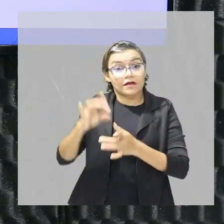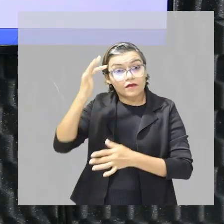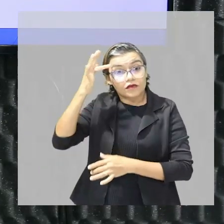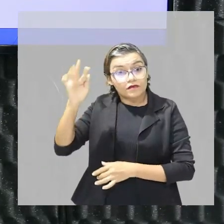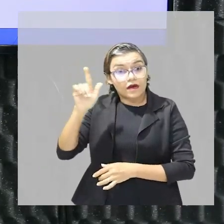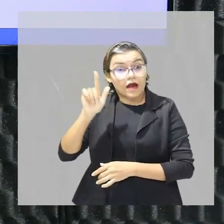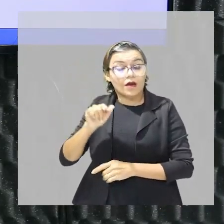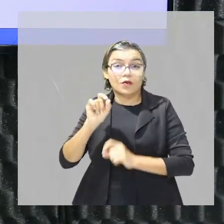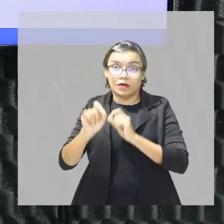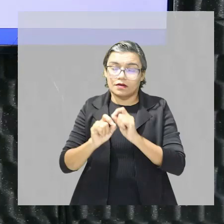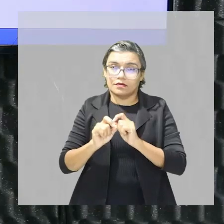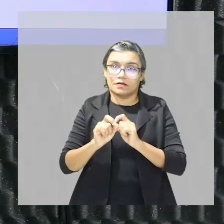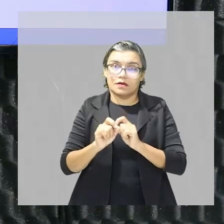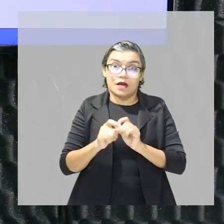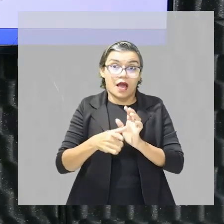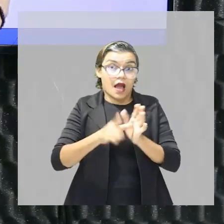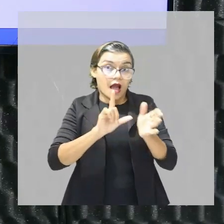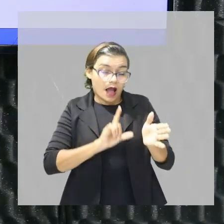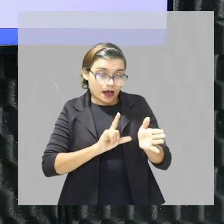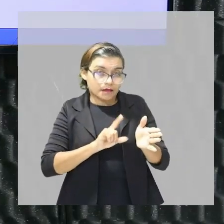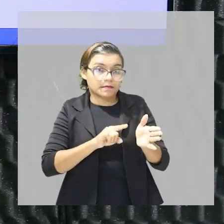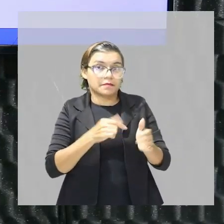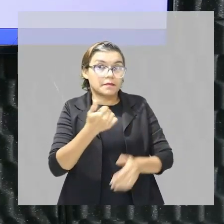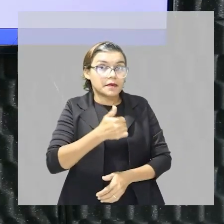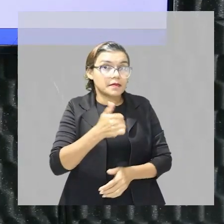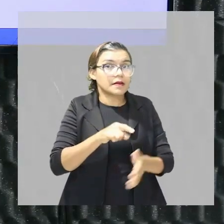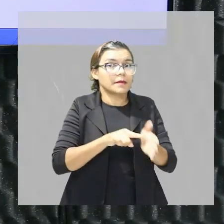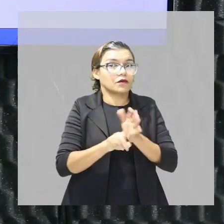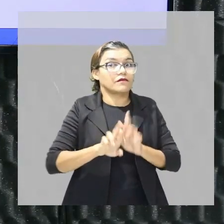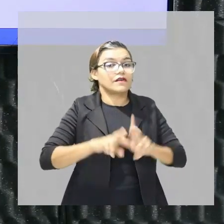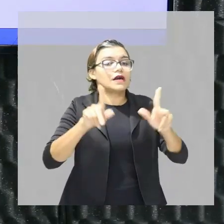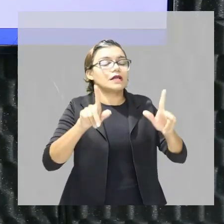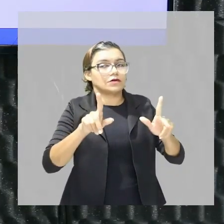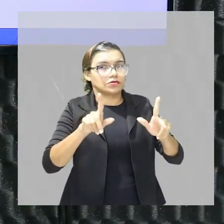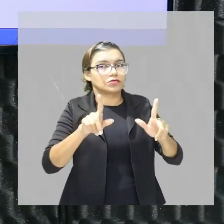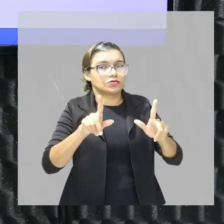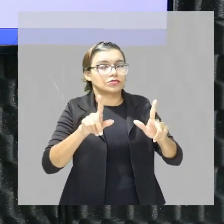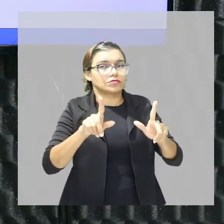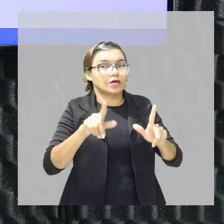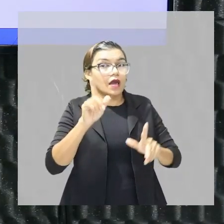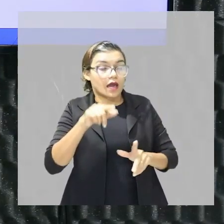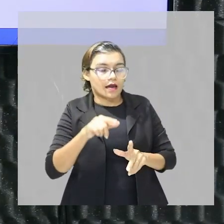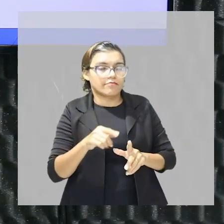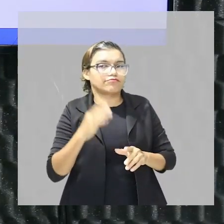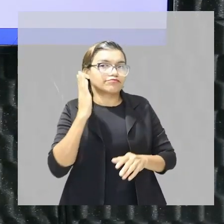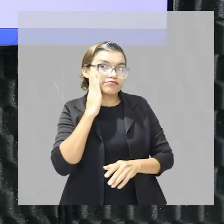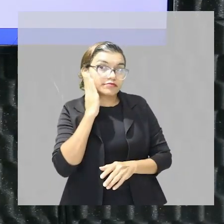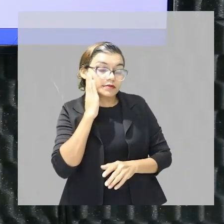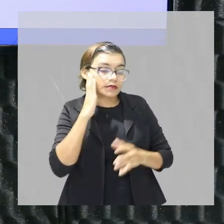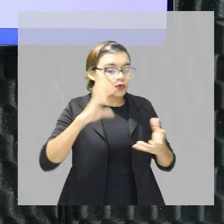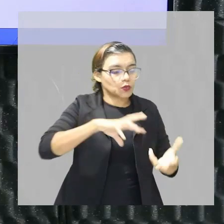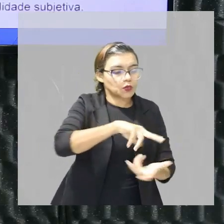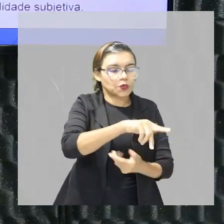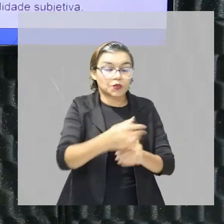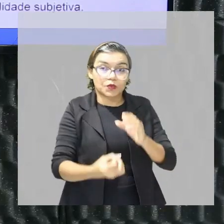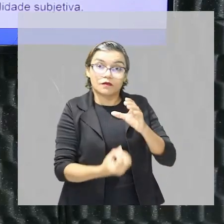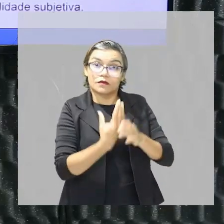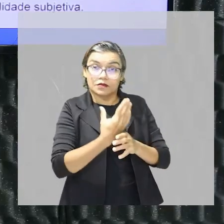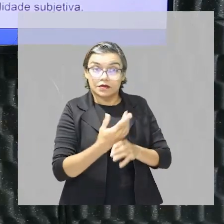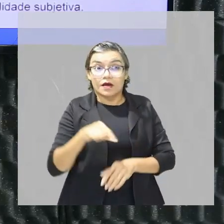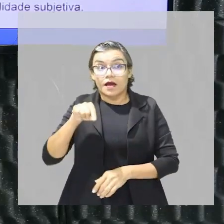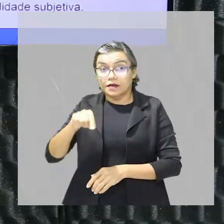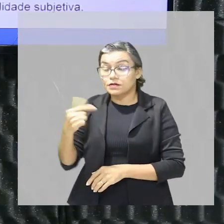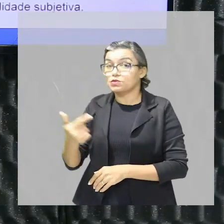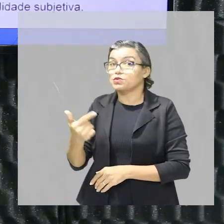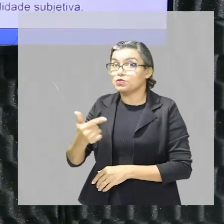que é bem diferente da atitude filosófica dos pré-socráticos que é buscar a origem do universo investigar a natureza aqui